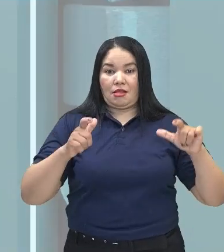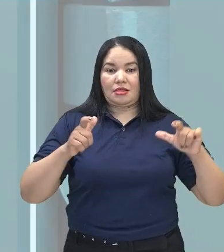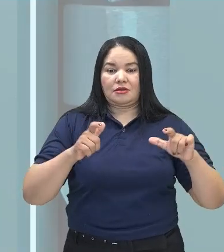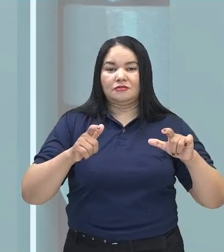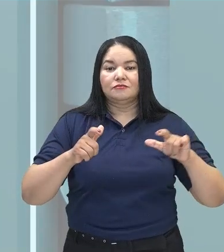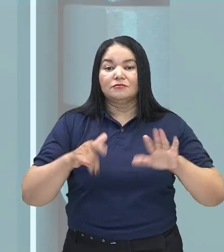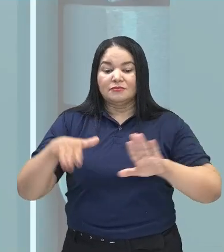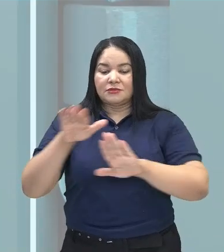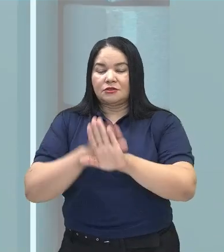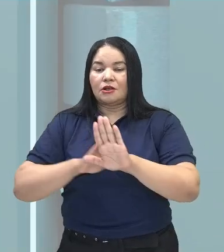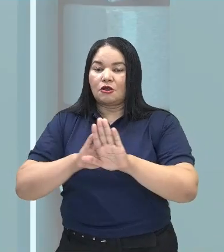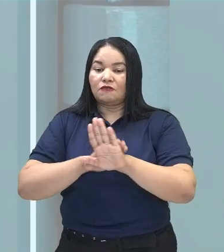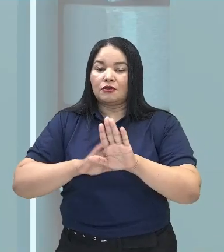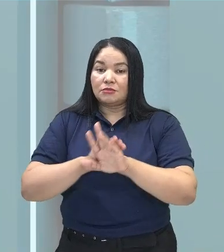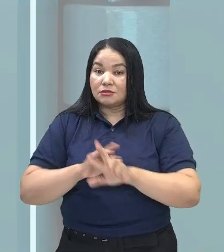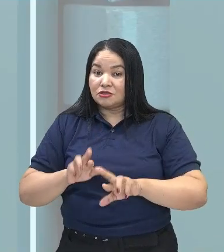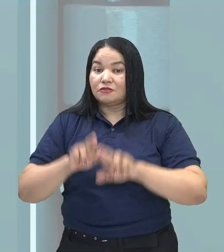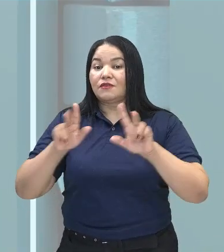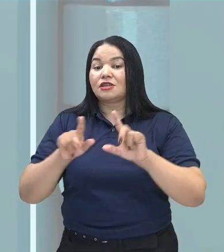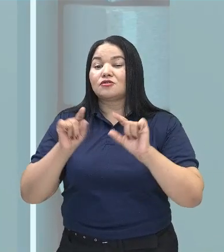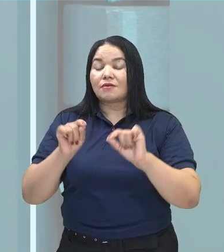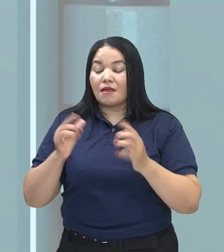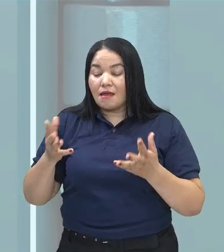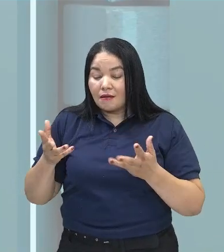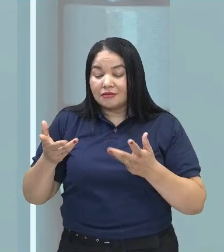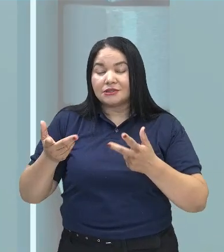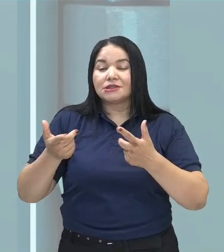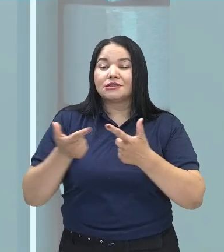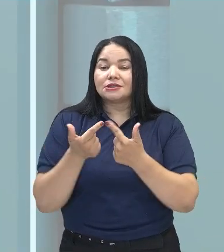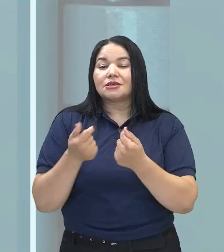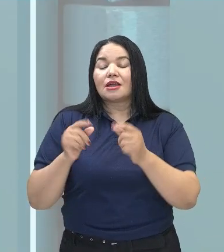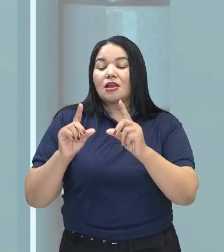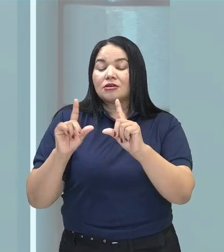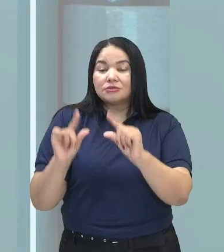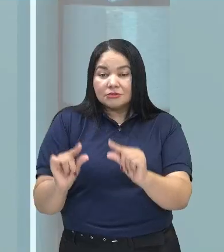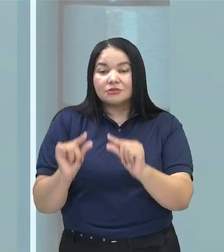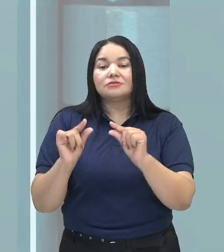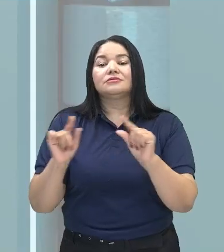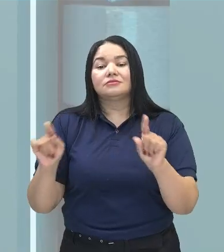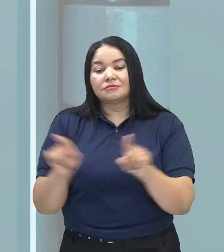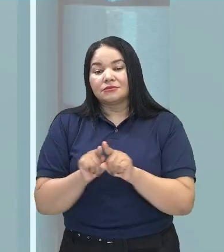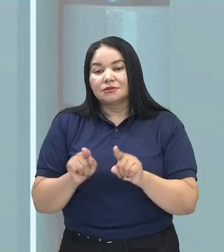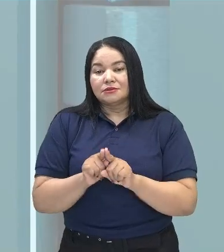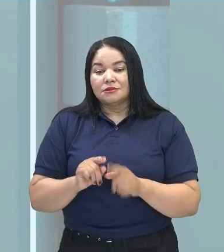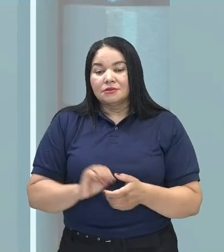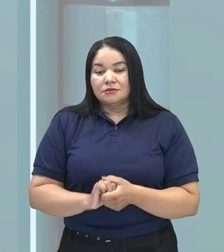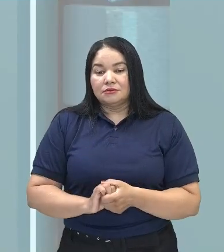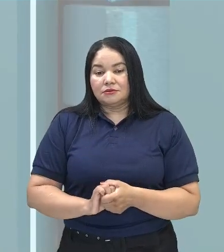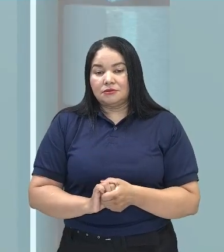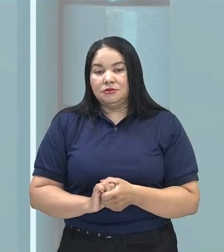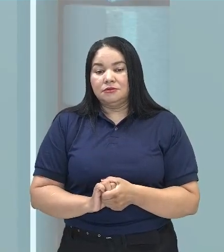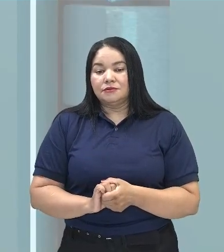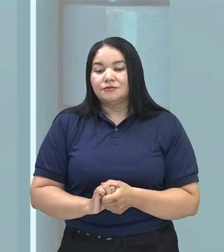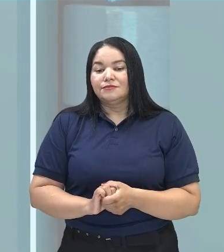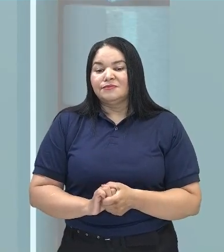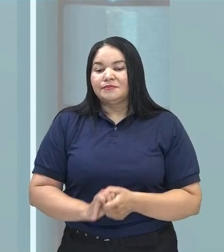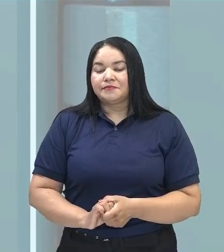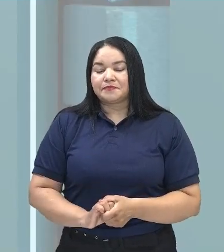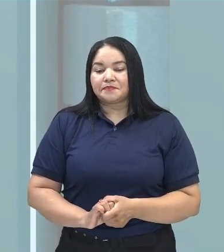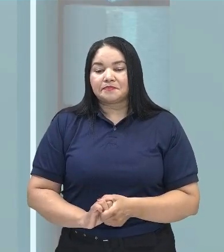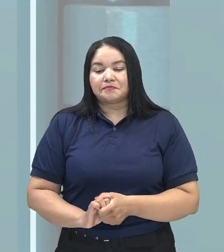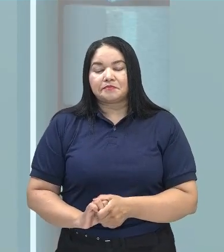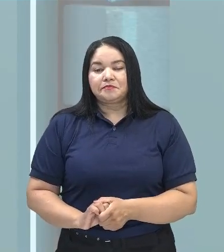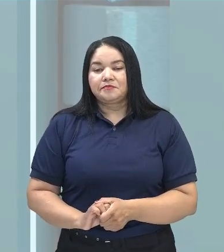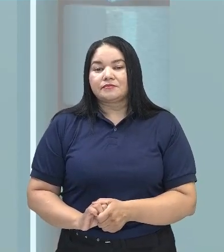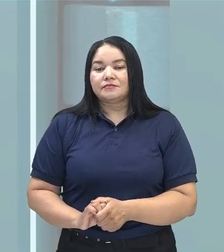o eufemismo, ele vem para amenizar, né, para diminuir, né, para